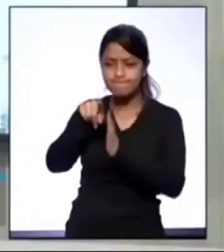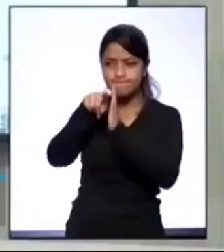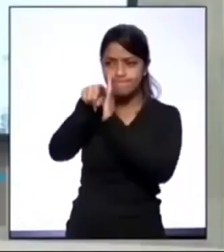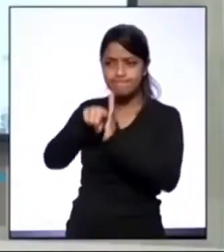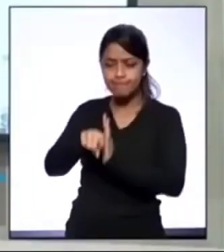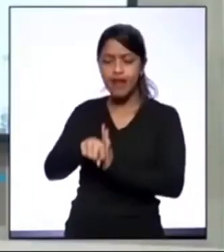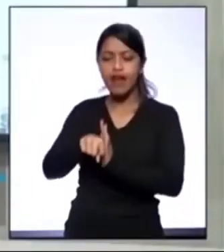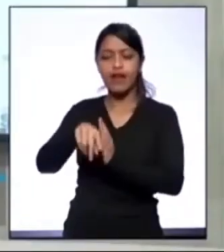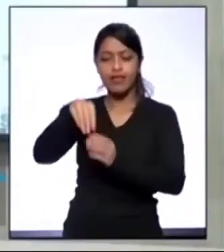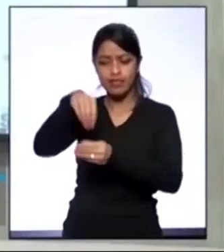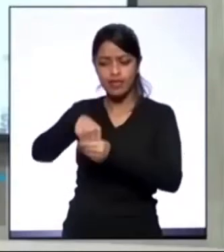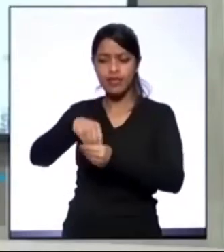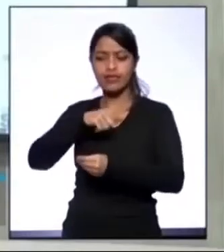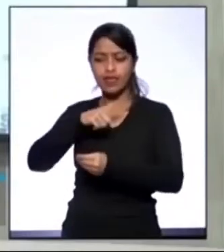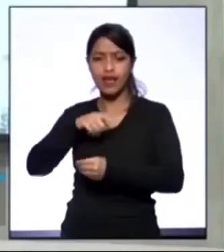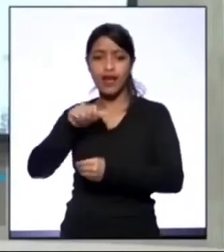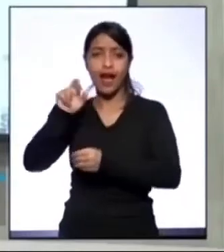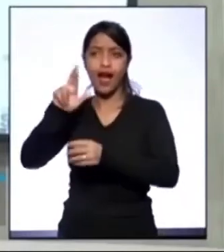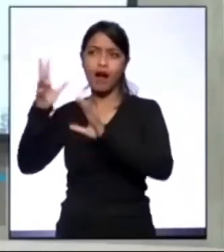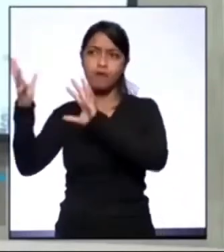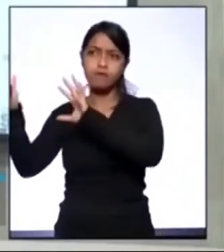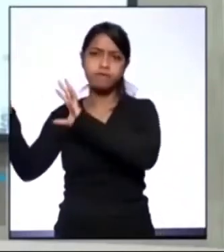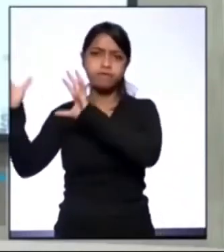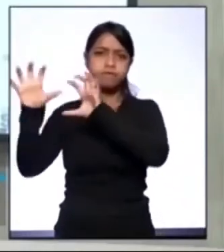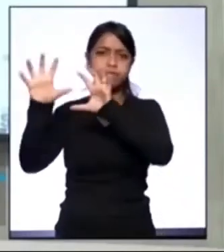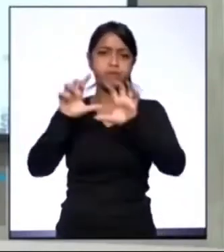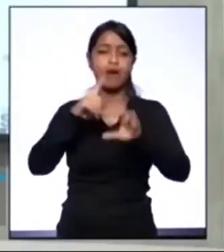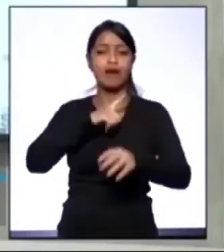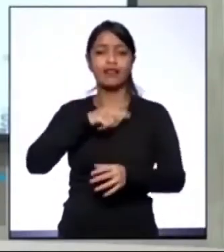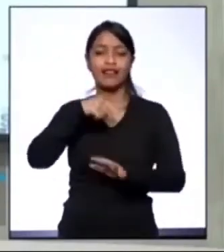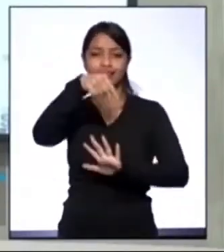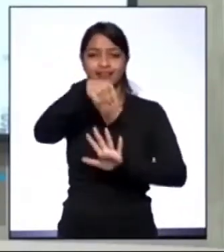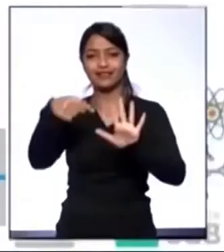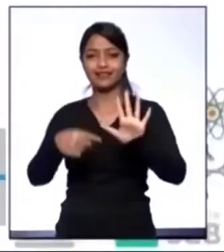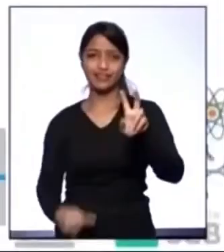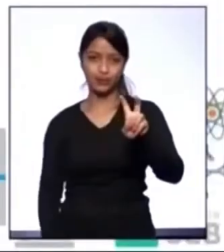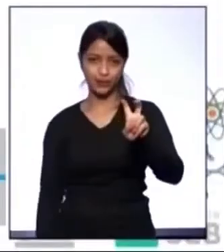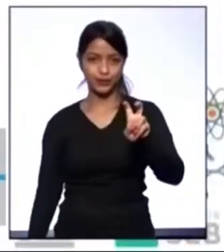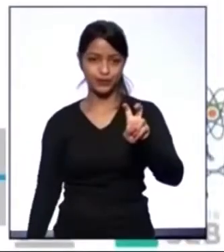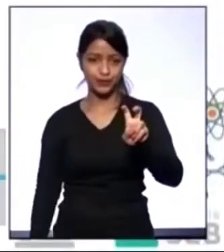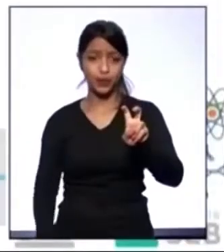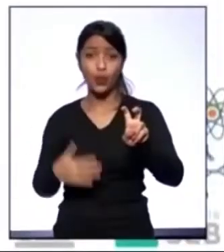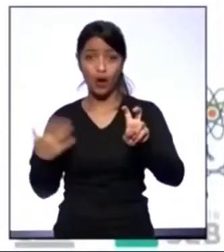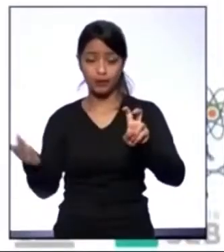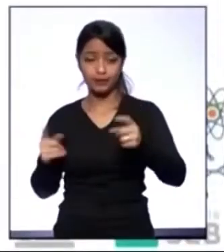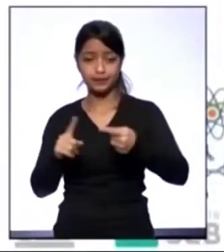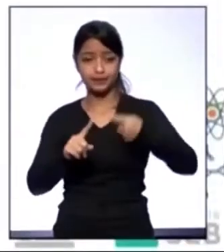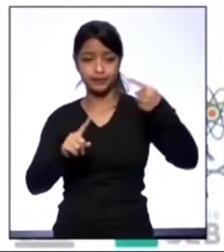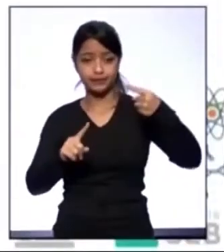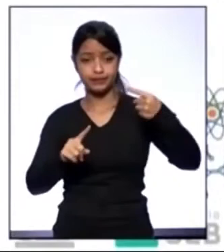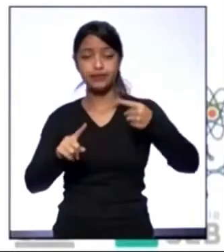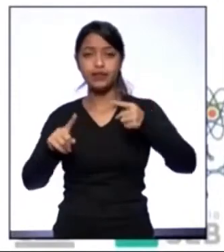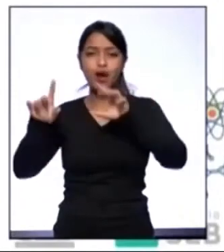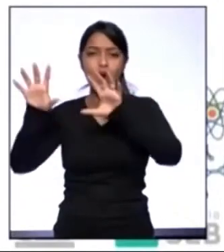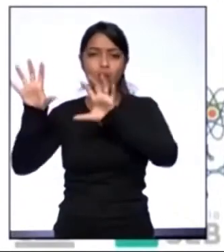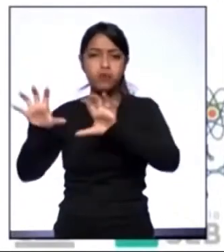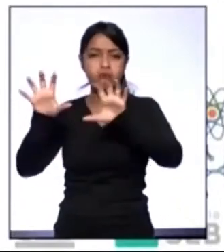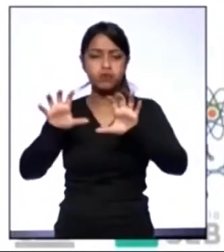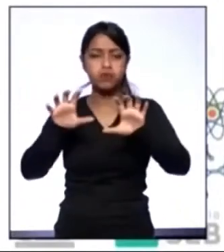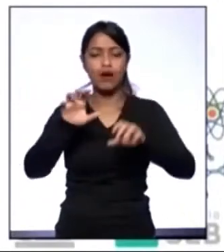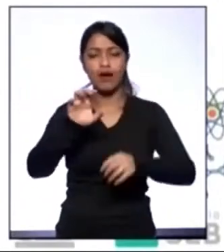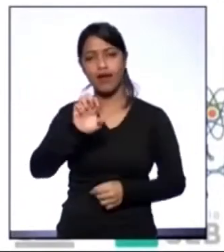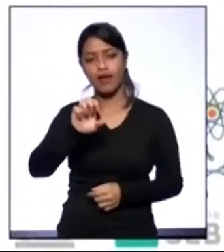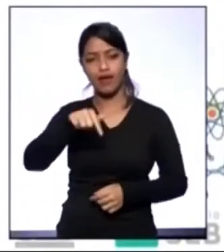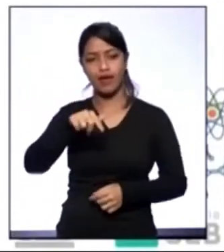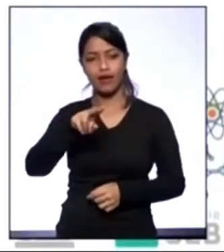brasileiro. 5 massas de ar, galera. 5 massas. Quais são essas massas? São massas equatoriais,